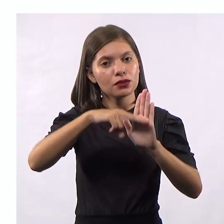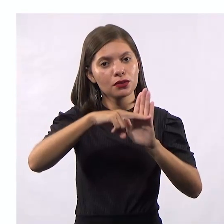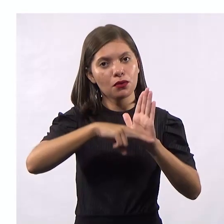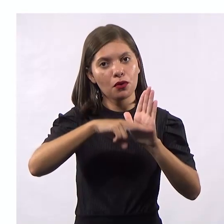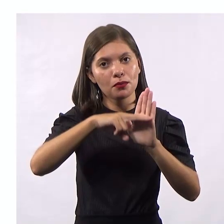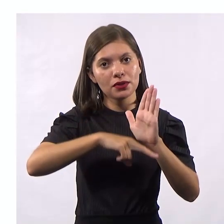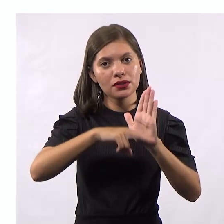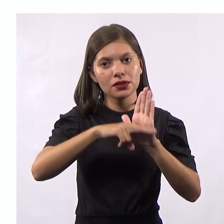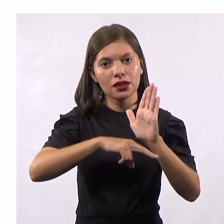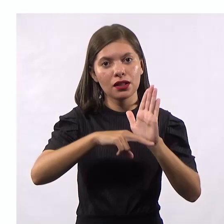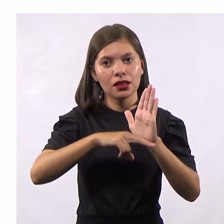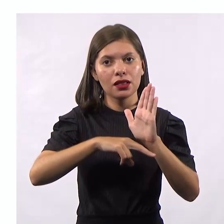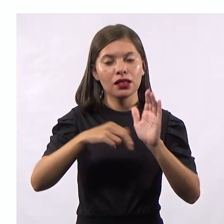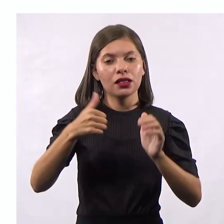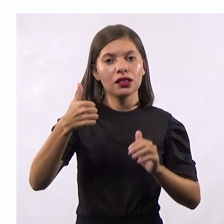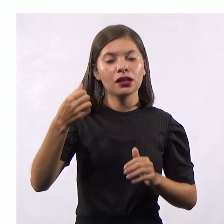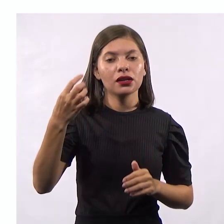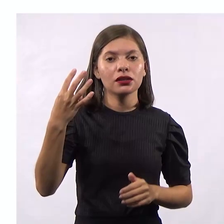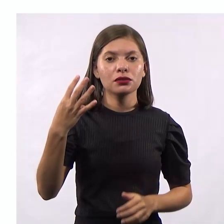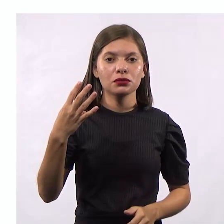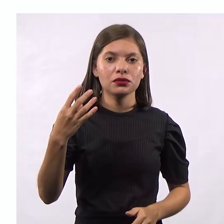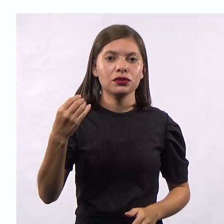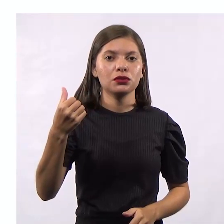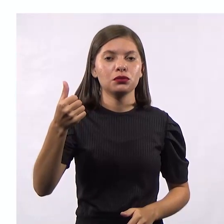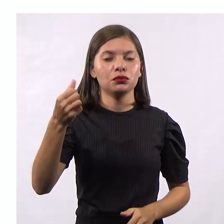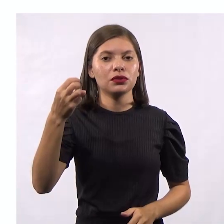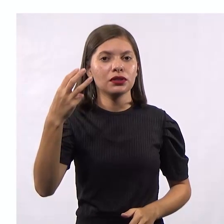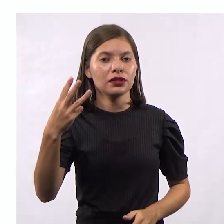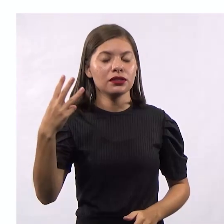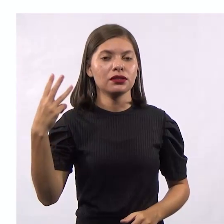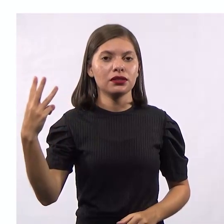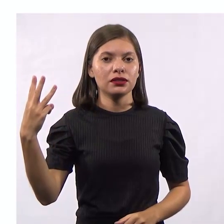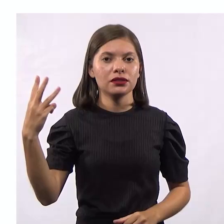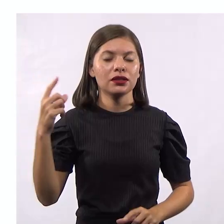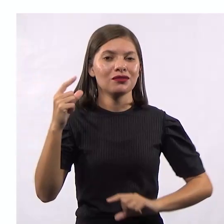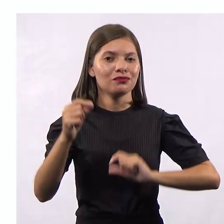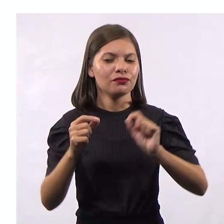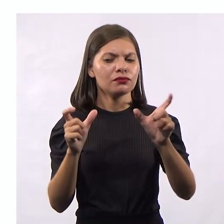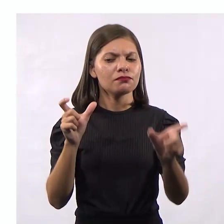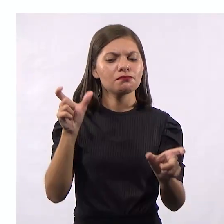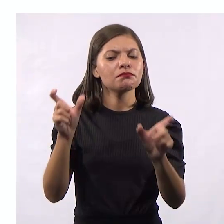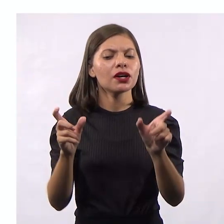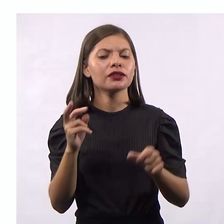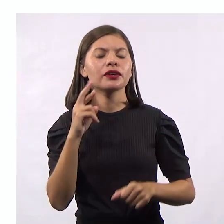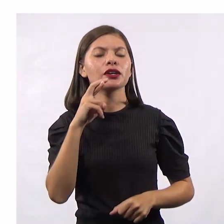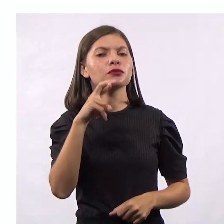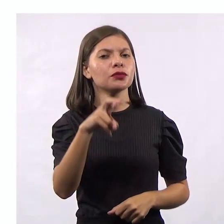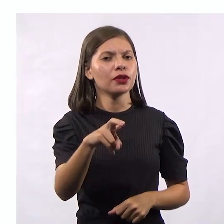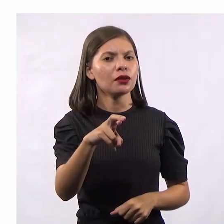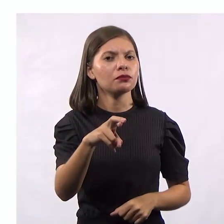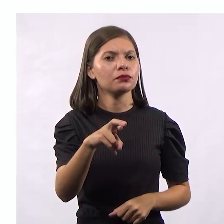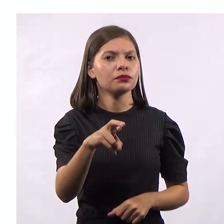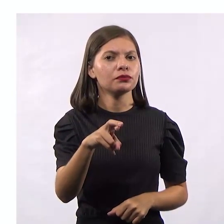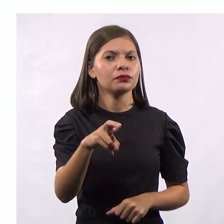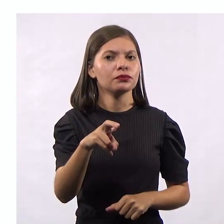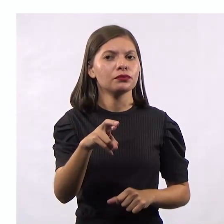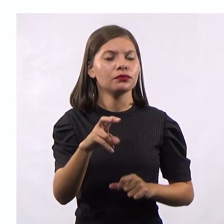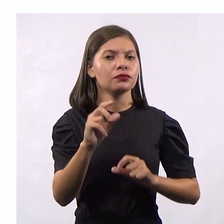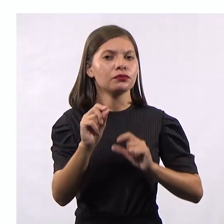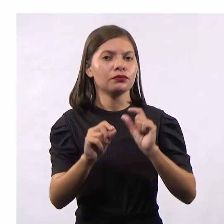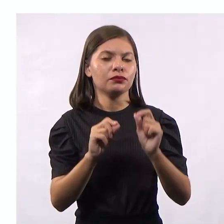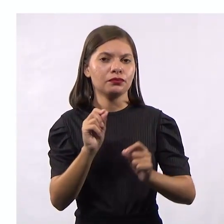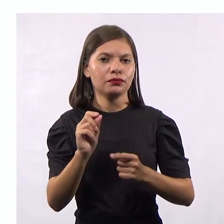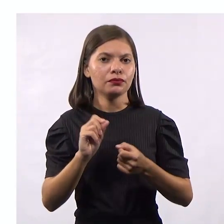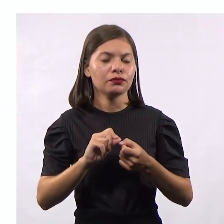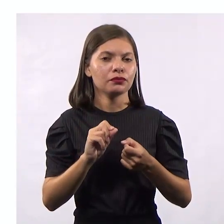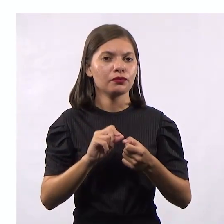com as normas da 14.133, e cada parte vai responder pelas consequências da sua inexecução